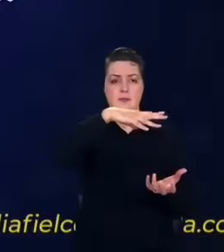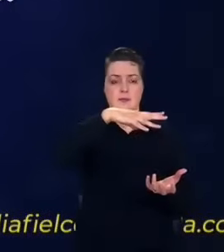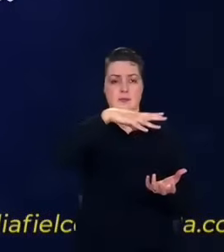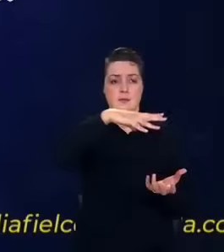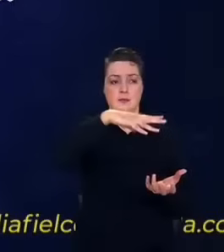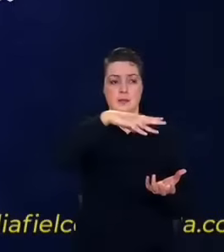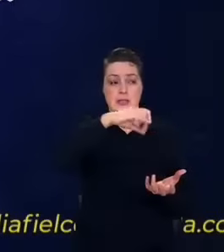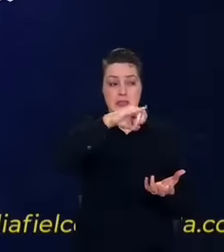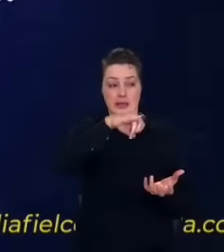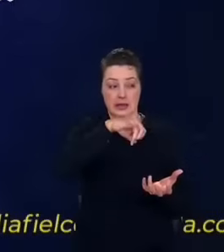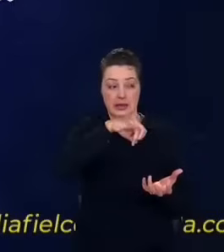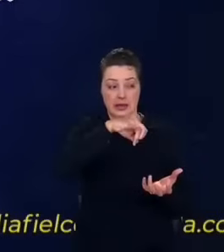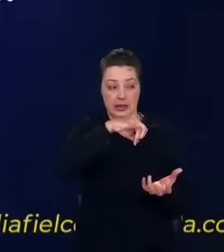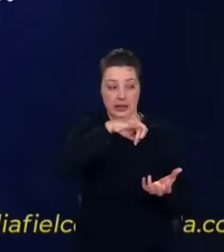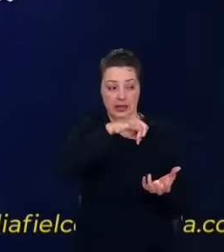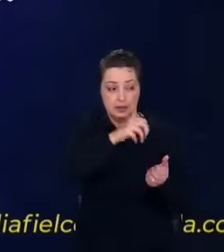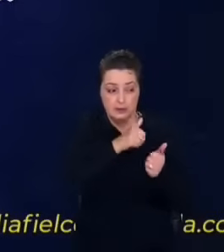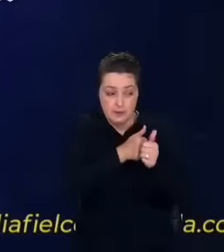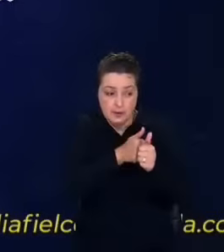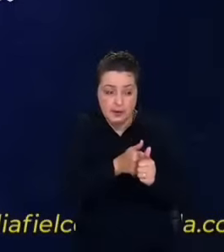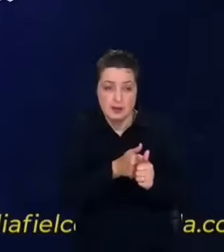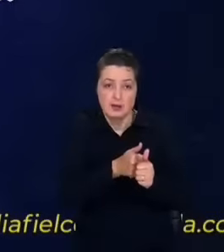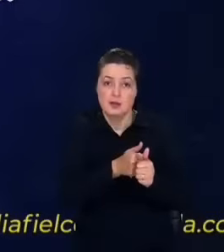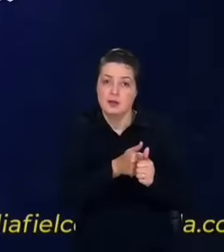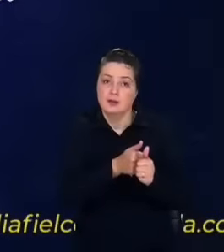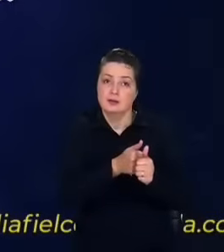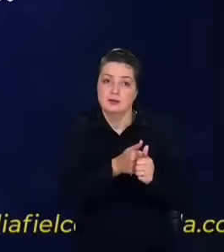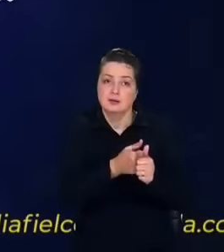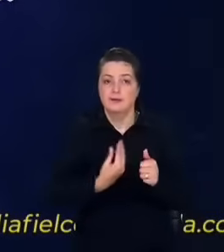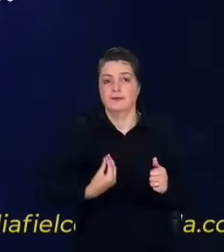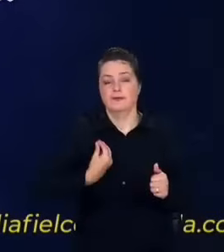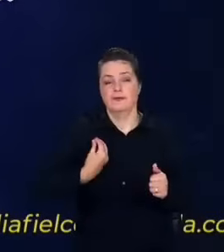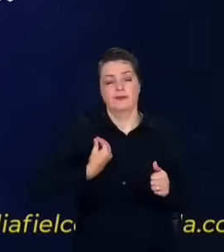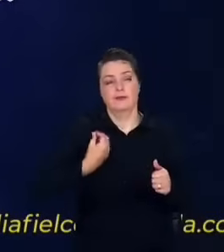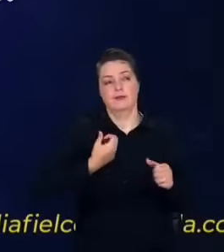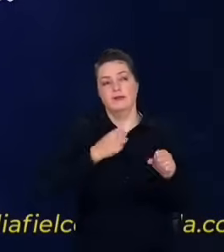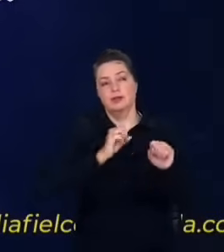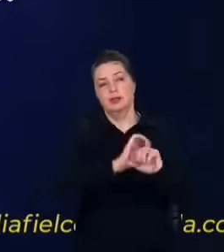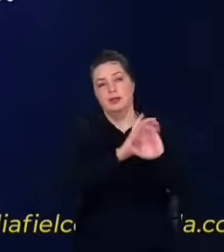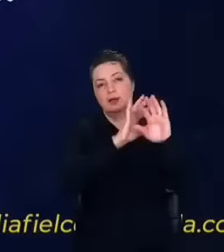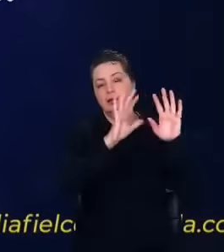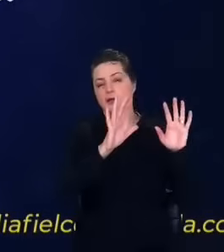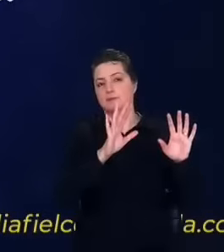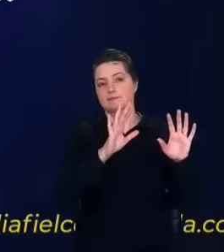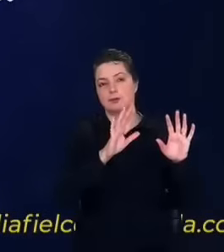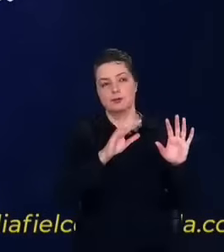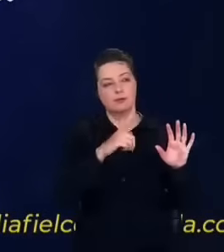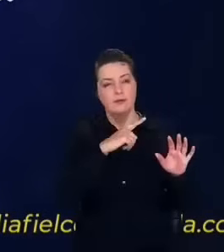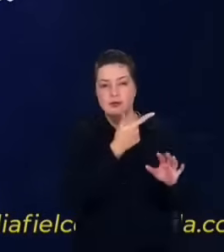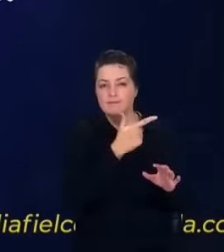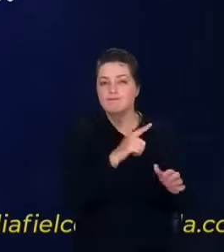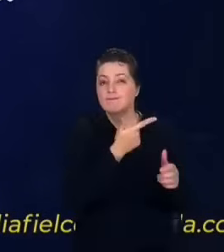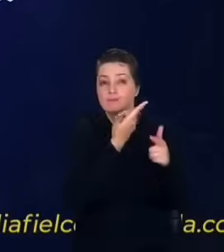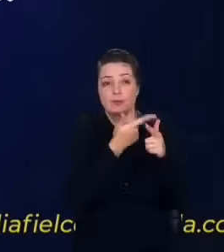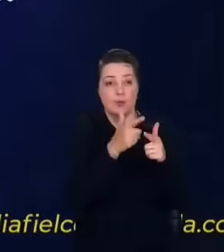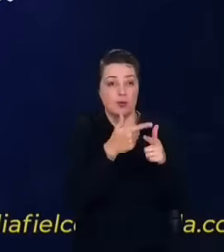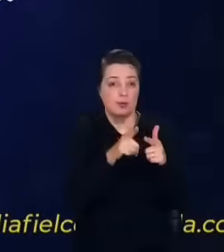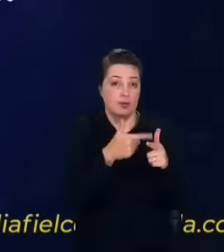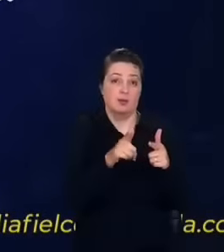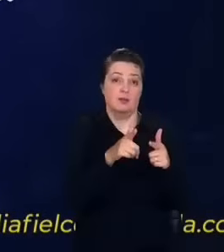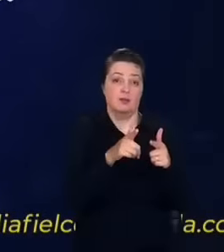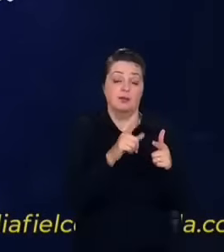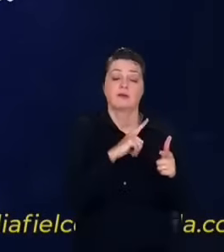Quem me segue não andará em trevas, não vai dar cabeçada, não vai casar